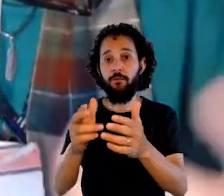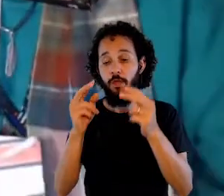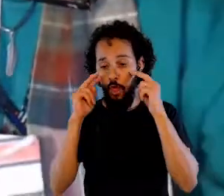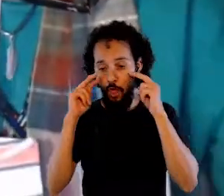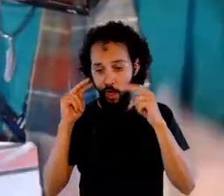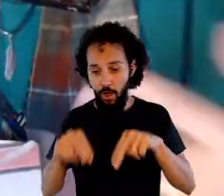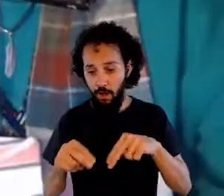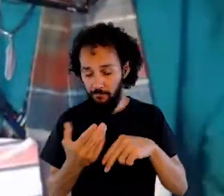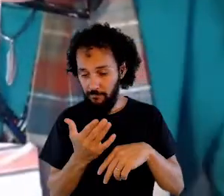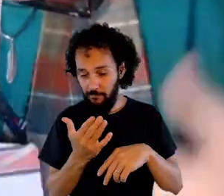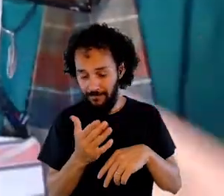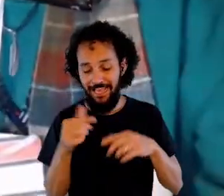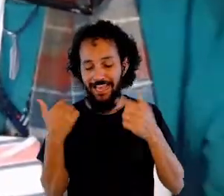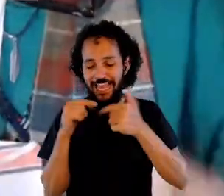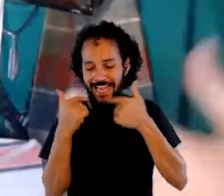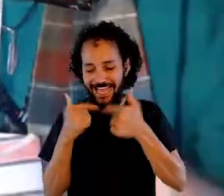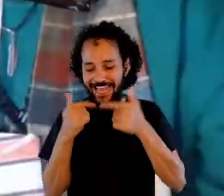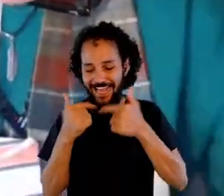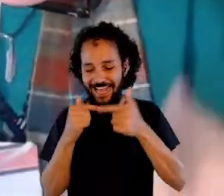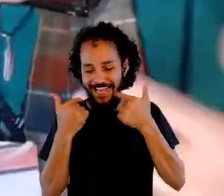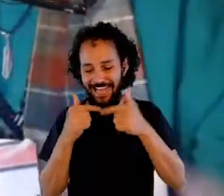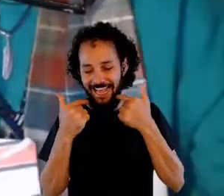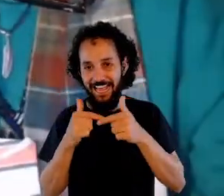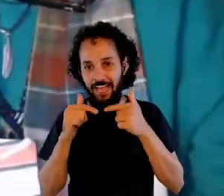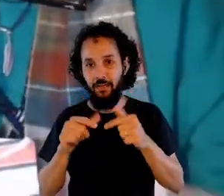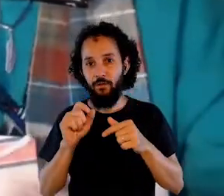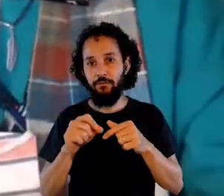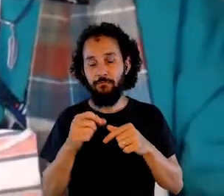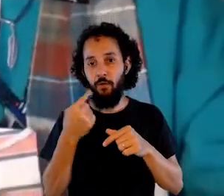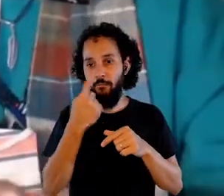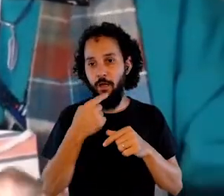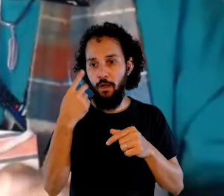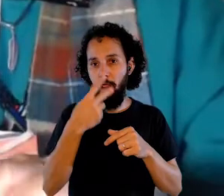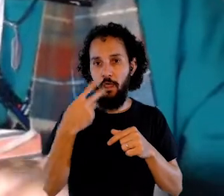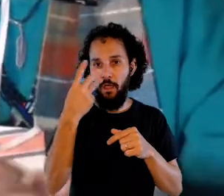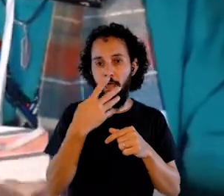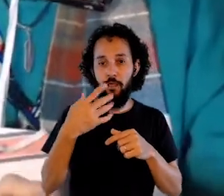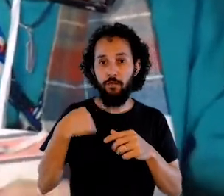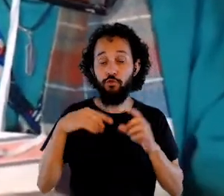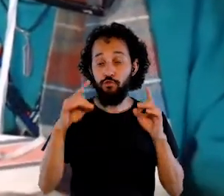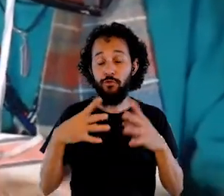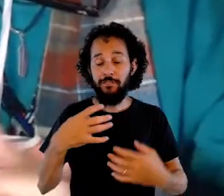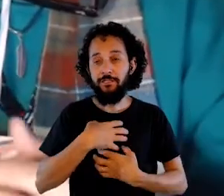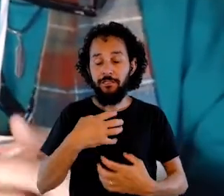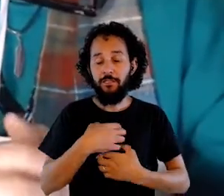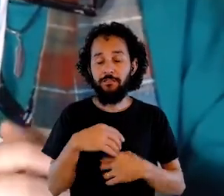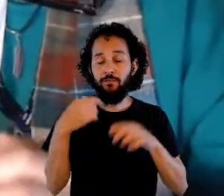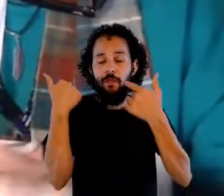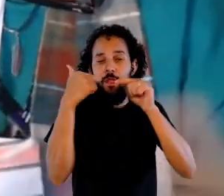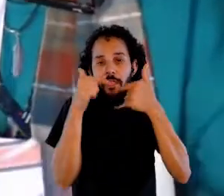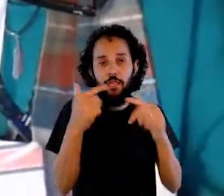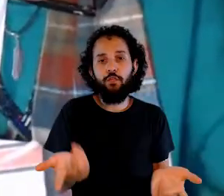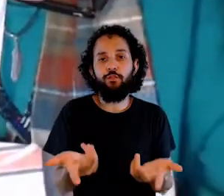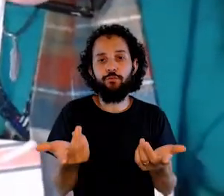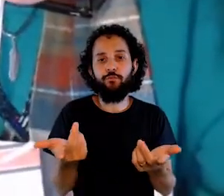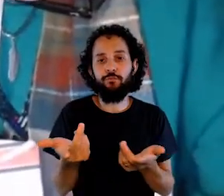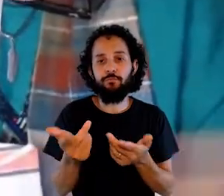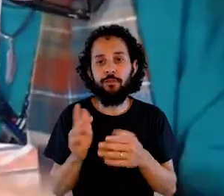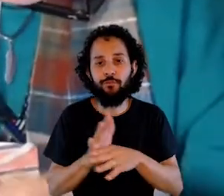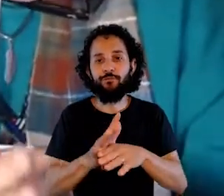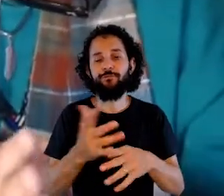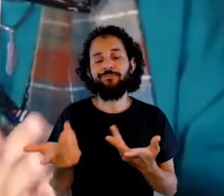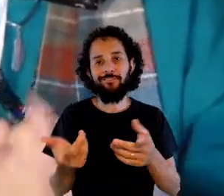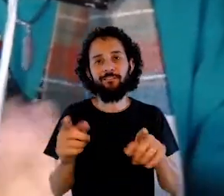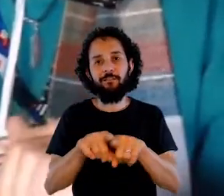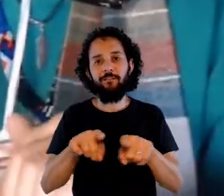risada para as imagens durante horas, uma meditação do riso também. Então, isso existe na cultura, né? Existe muito no teatro